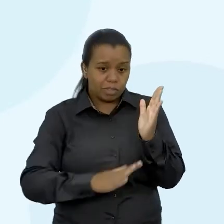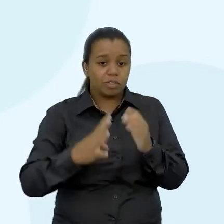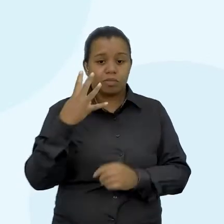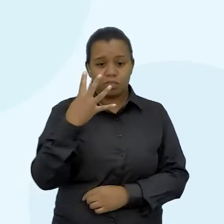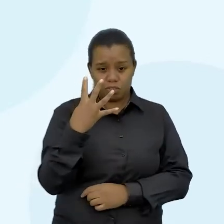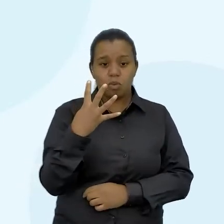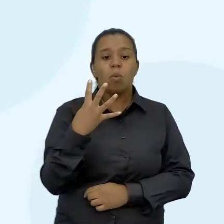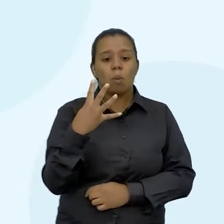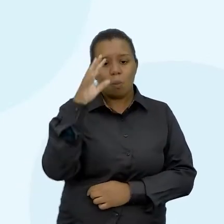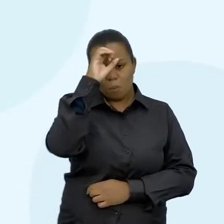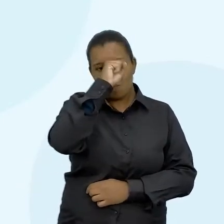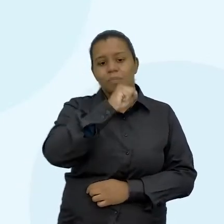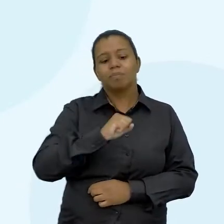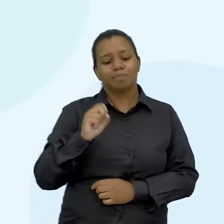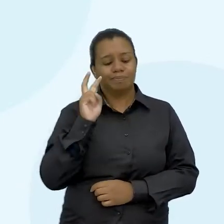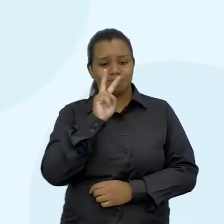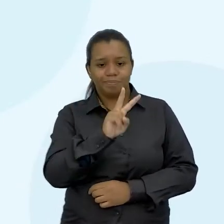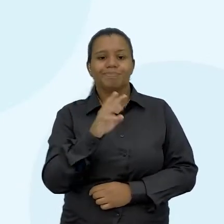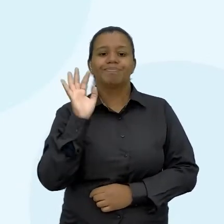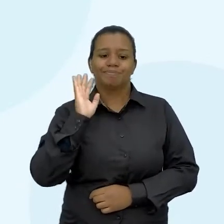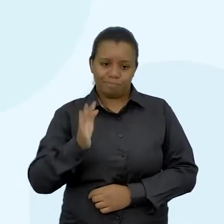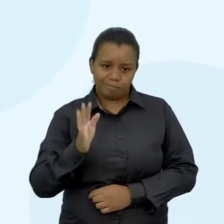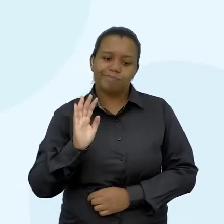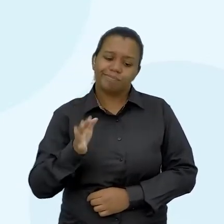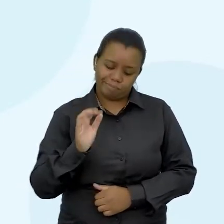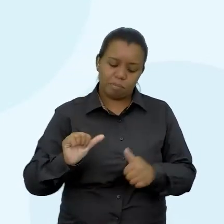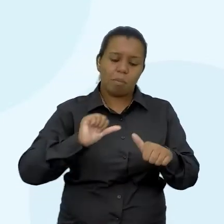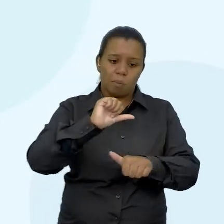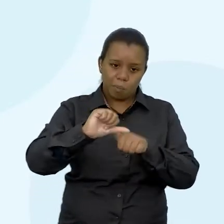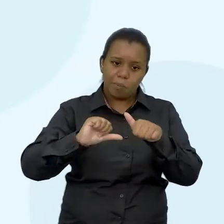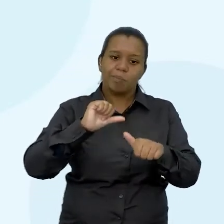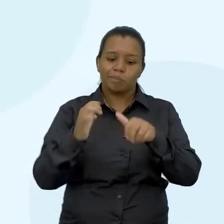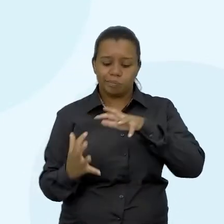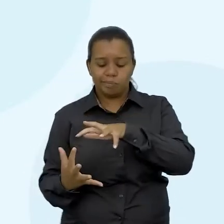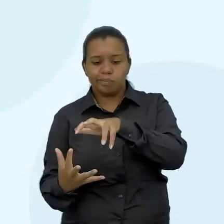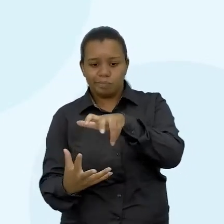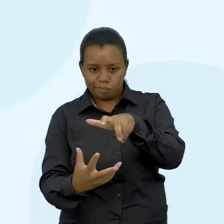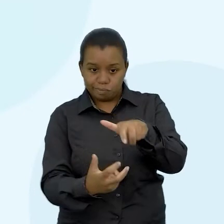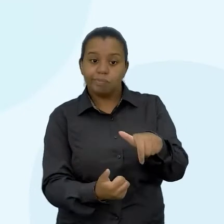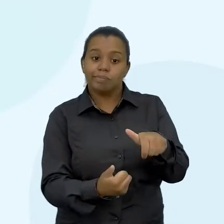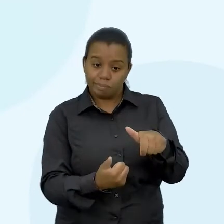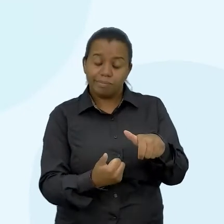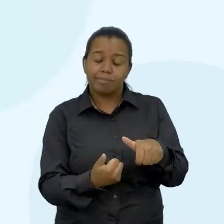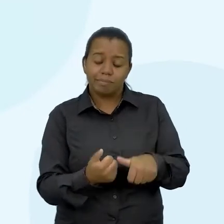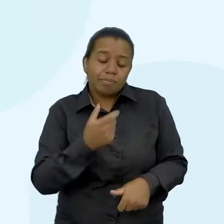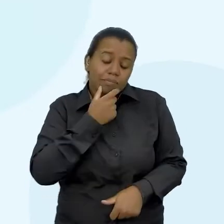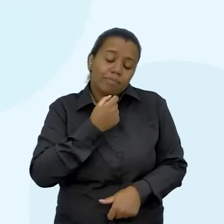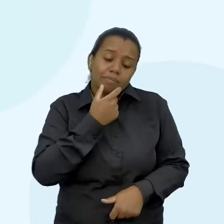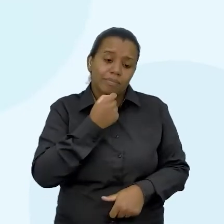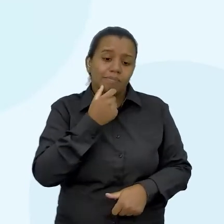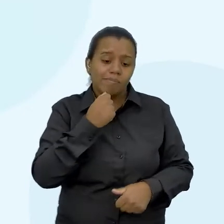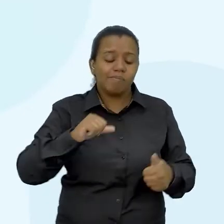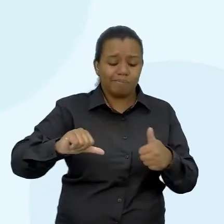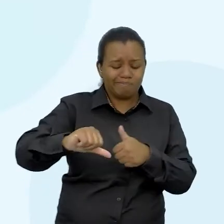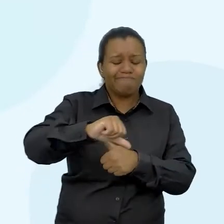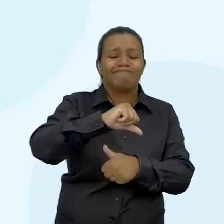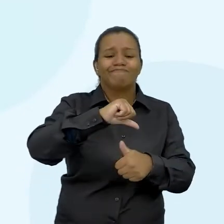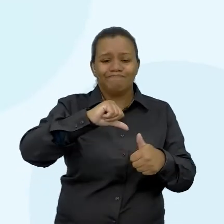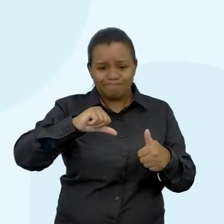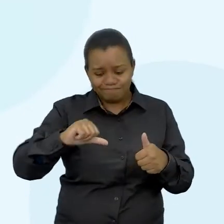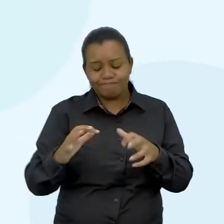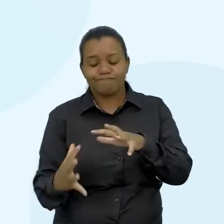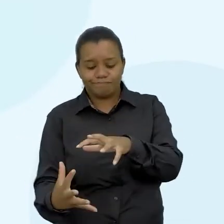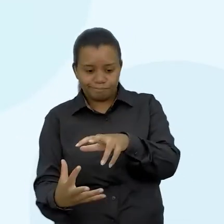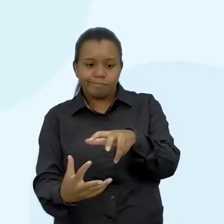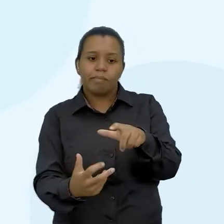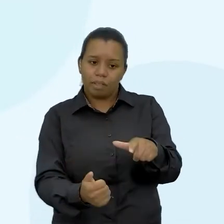nessa variação aí que acontece, né, com as ações antrópicas, né, e a grande influência que o ser humano tem